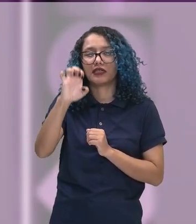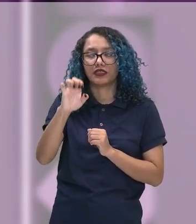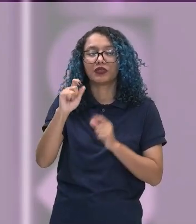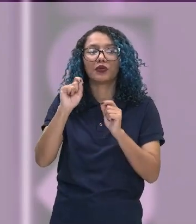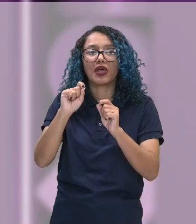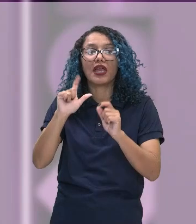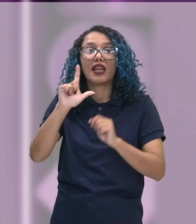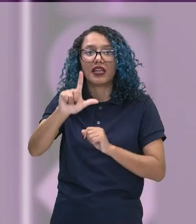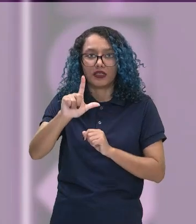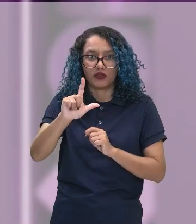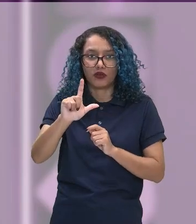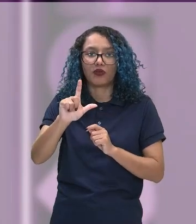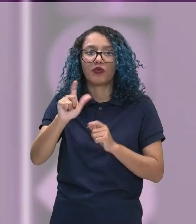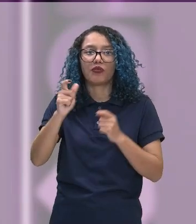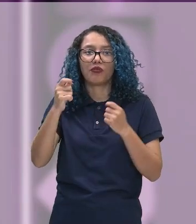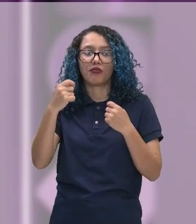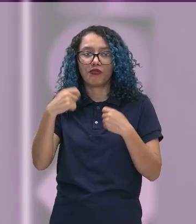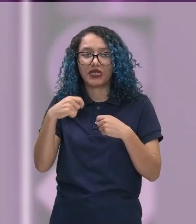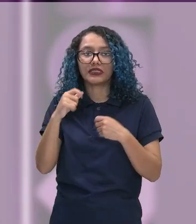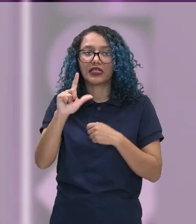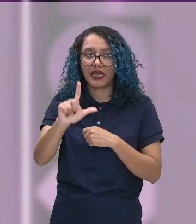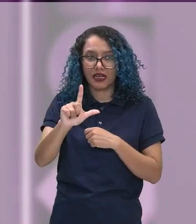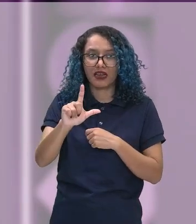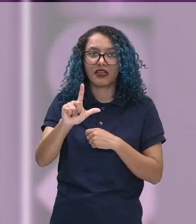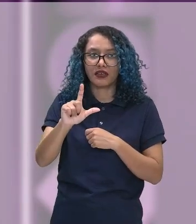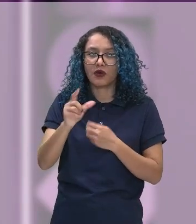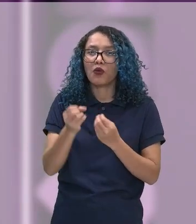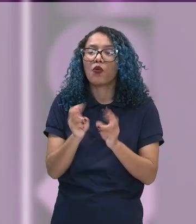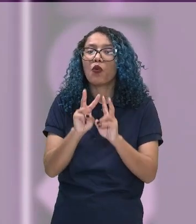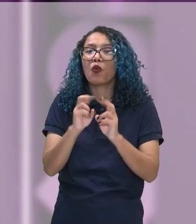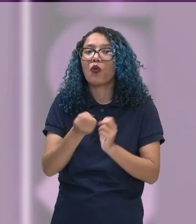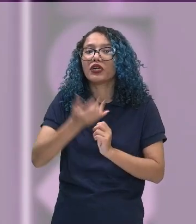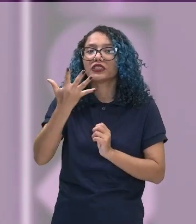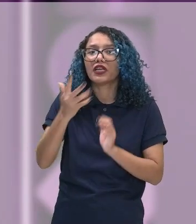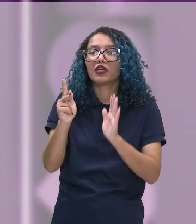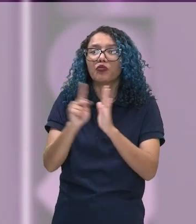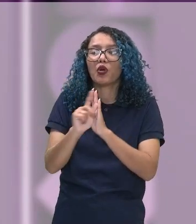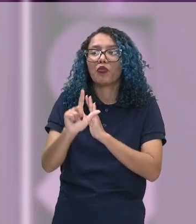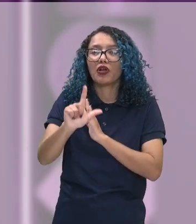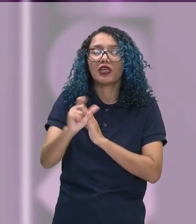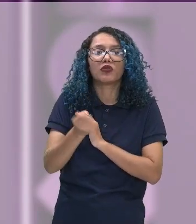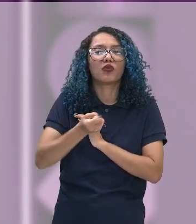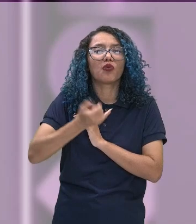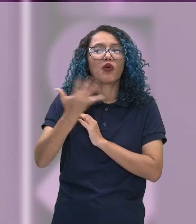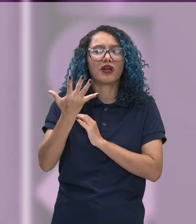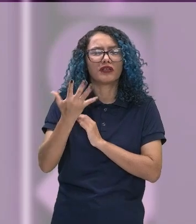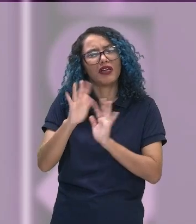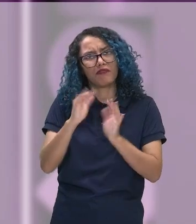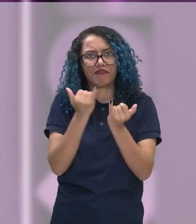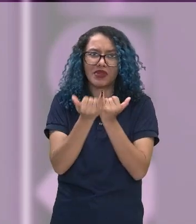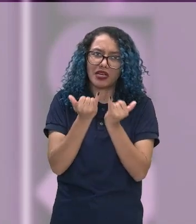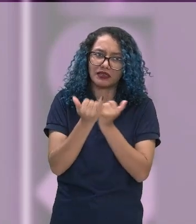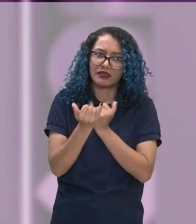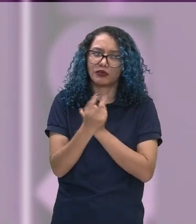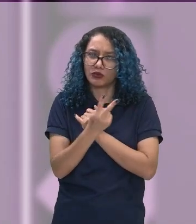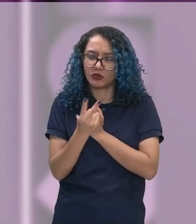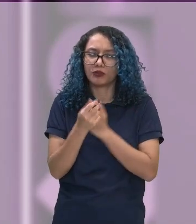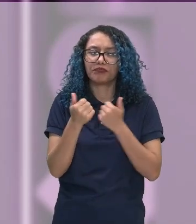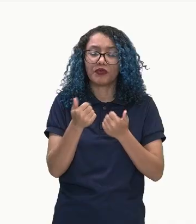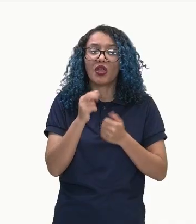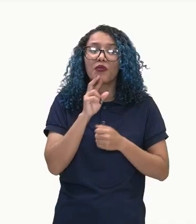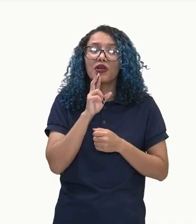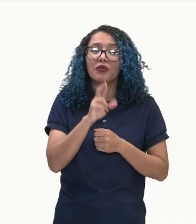capacidade em litros, seria eu dizer o volume em litros, seria a mesma ideia, tá bom? Então, para responder a letra B, qual